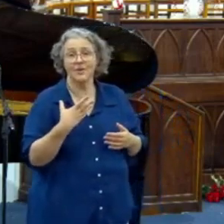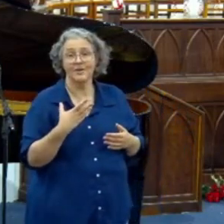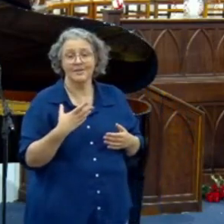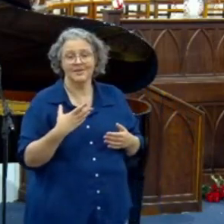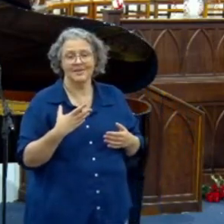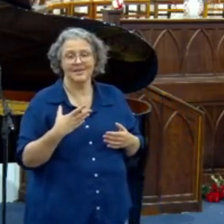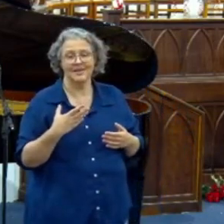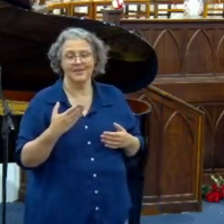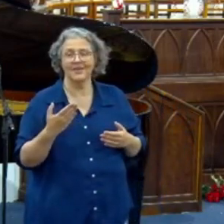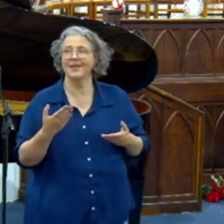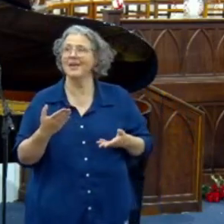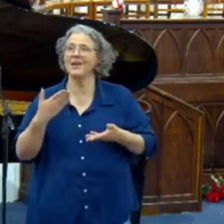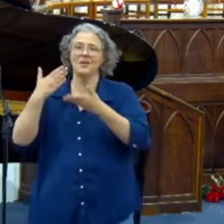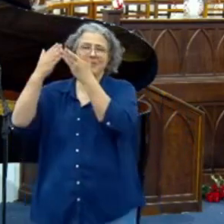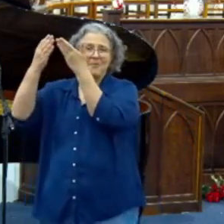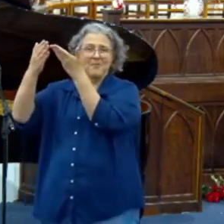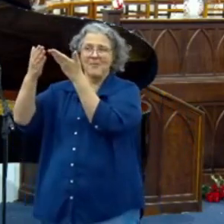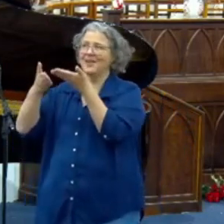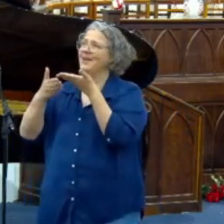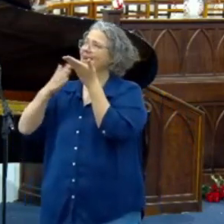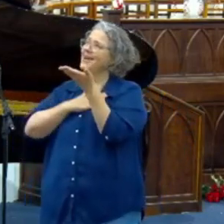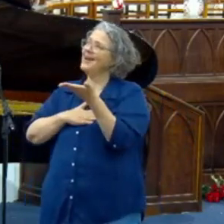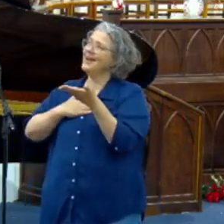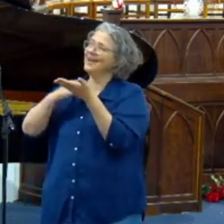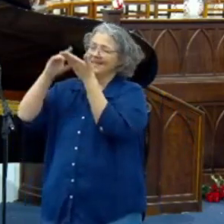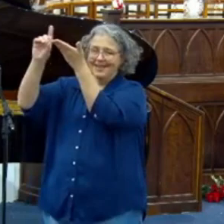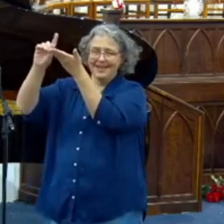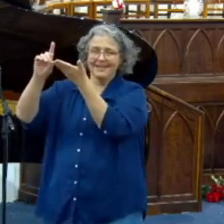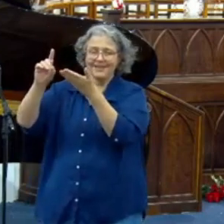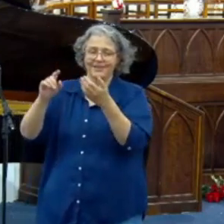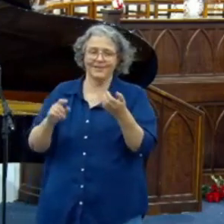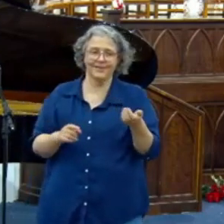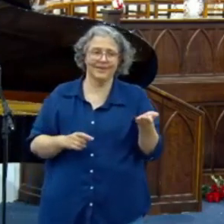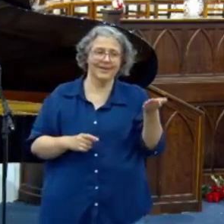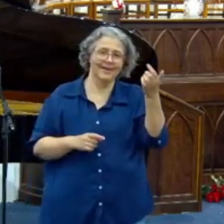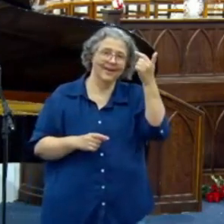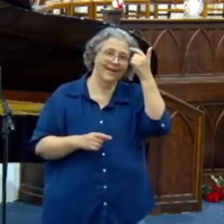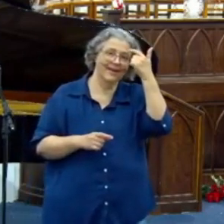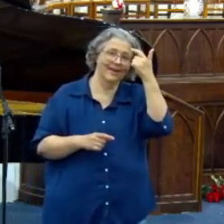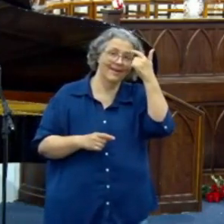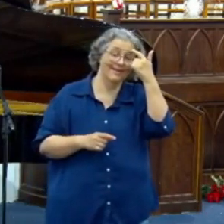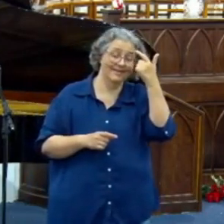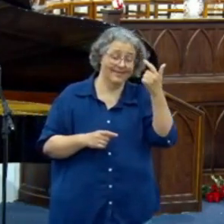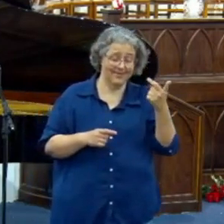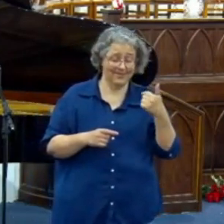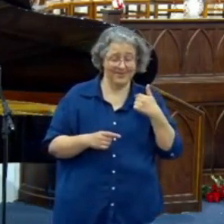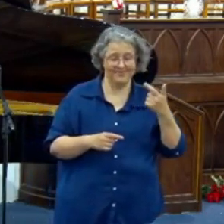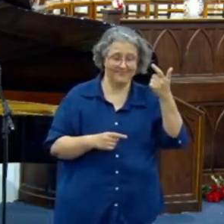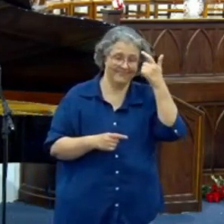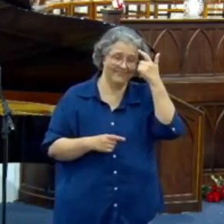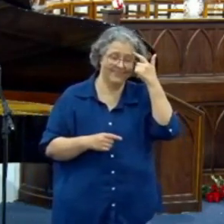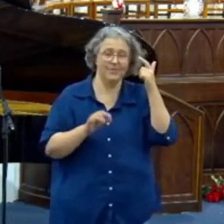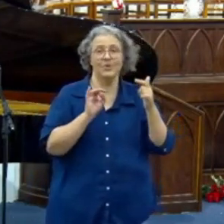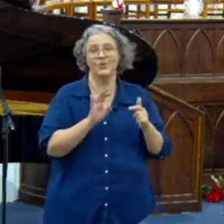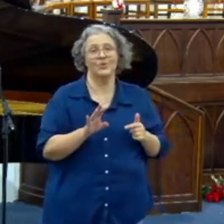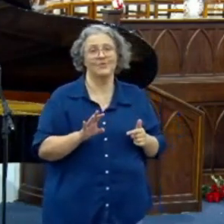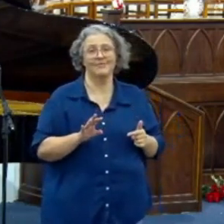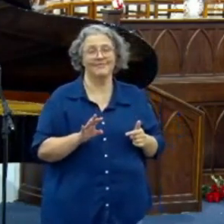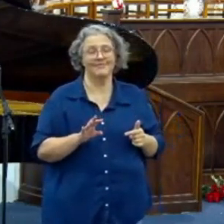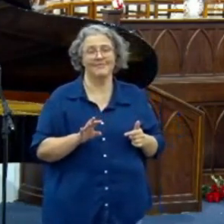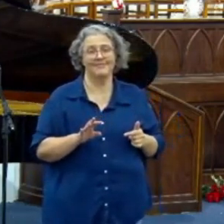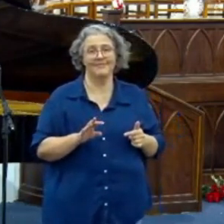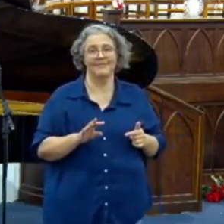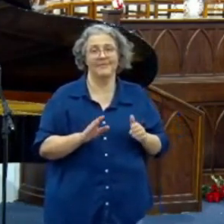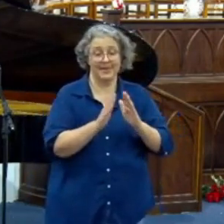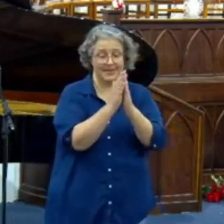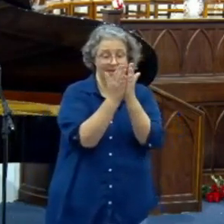mente humana. É o humanismo que faz isso. Mas a Bíblia nos lembra que a nossa bondade